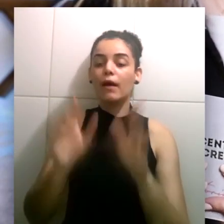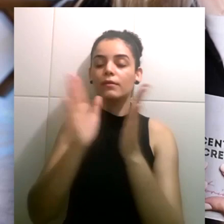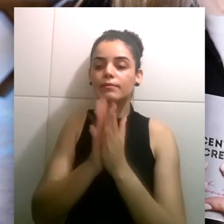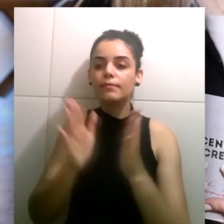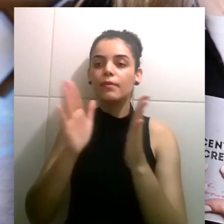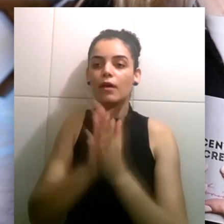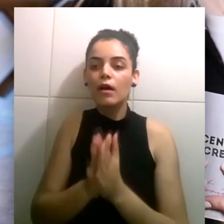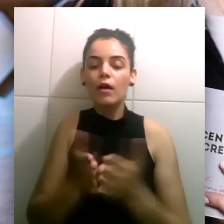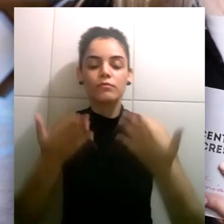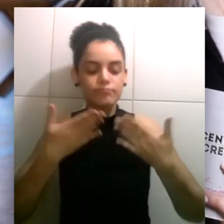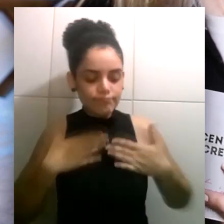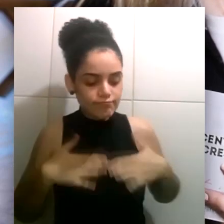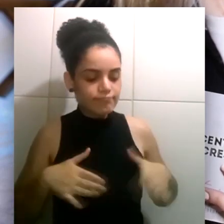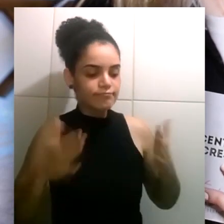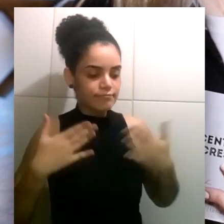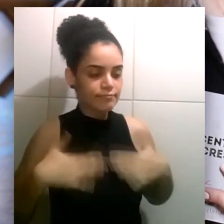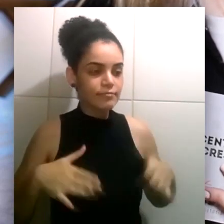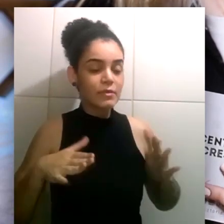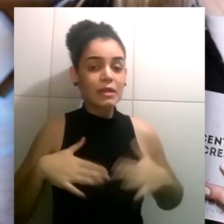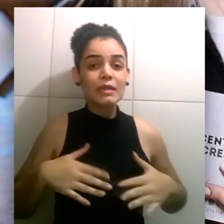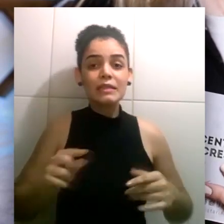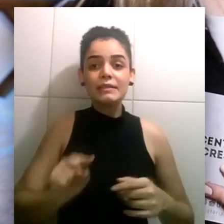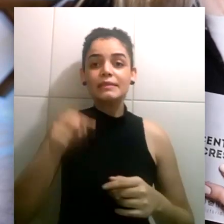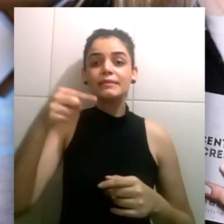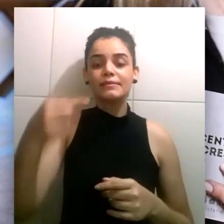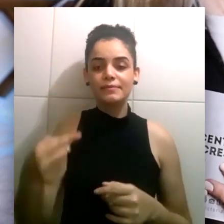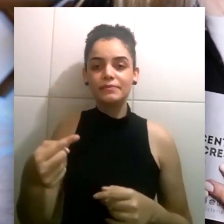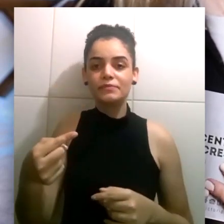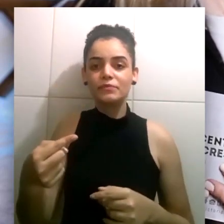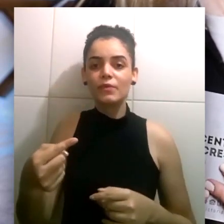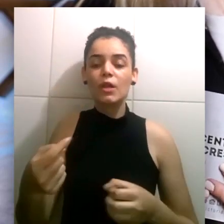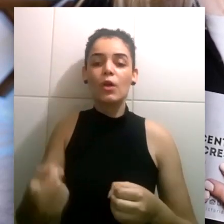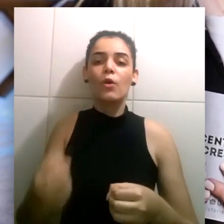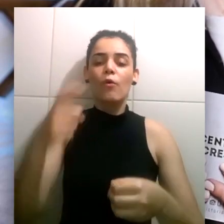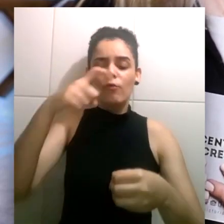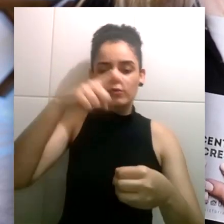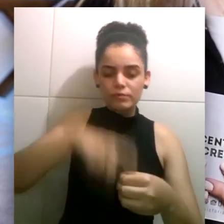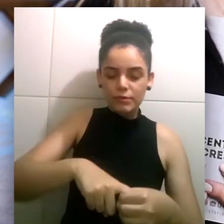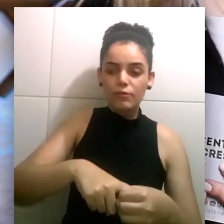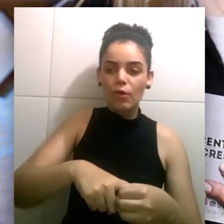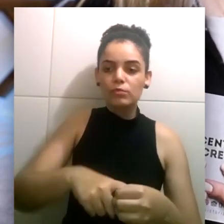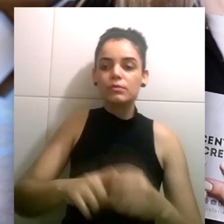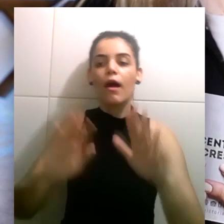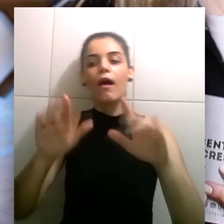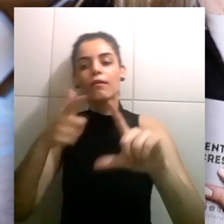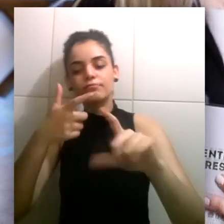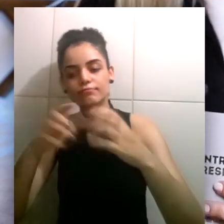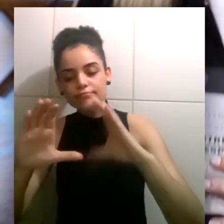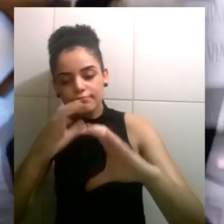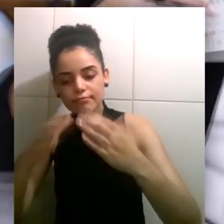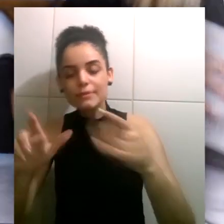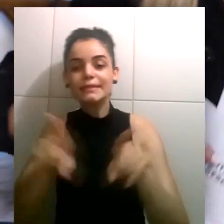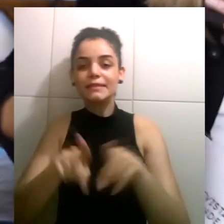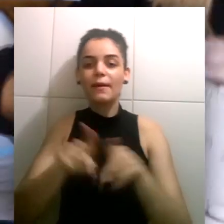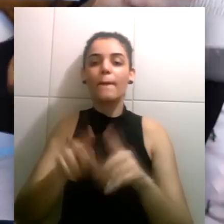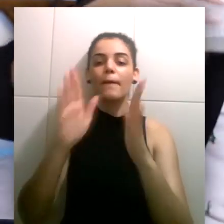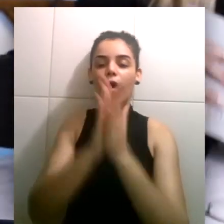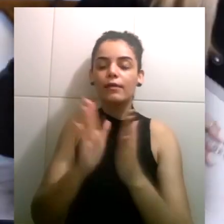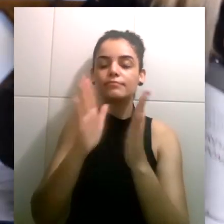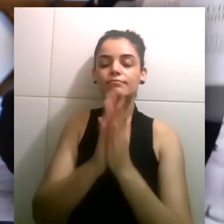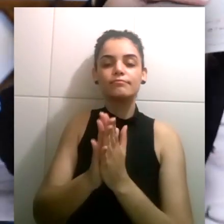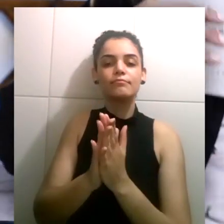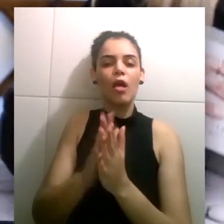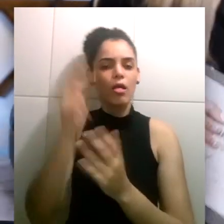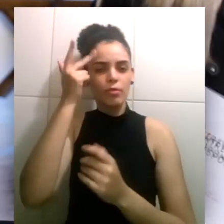tem um espaço, um descanso para oração, e daí você volta a orar. Entendi. Então canta, ora, canta, adora. E aí isso vai acontecendo